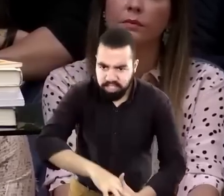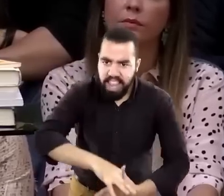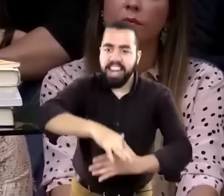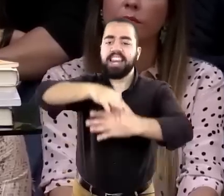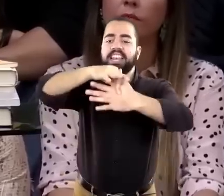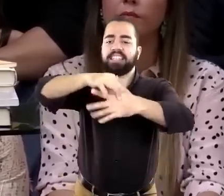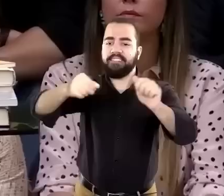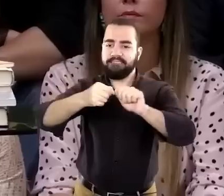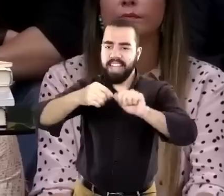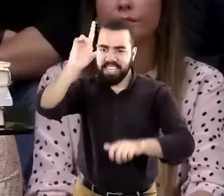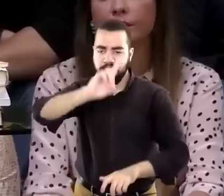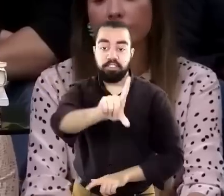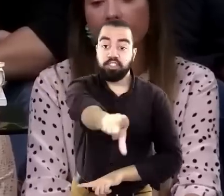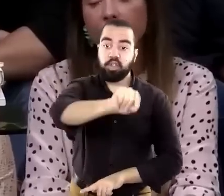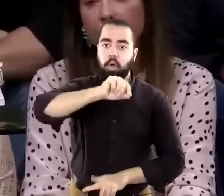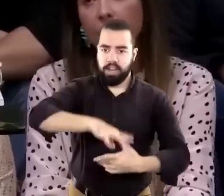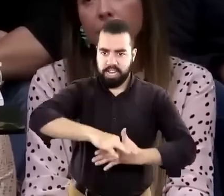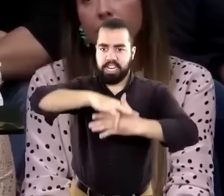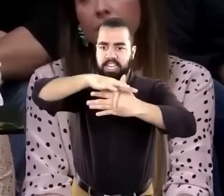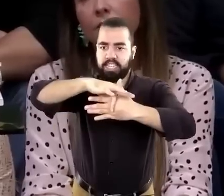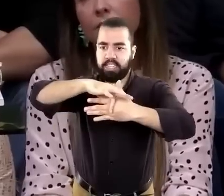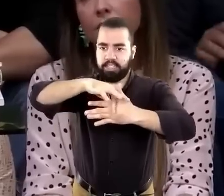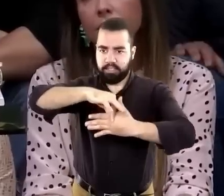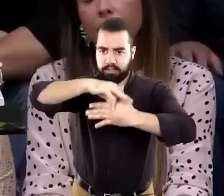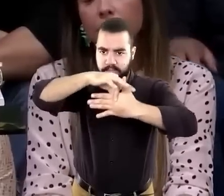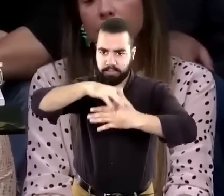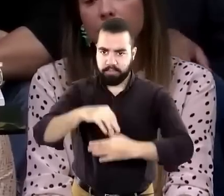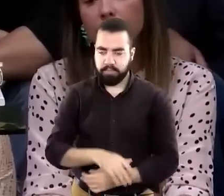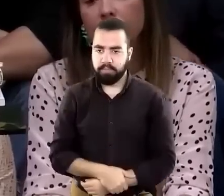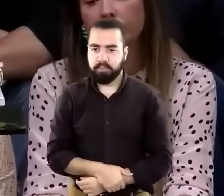religiosa, é constituída por Deus. São ministros de Deus.